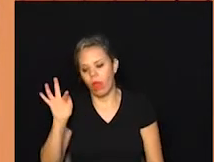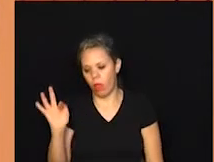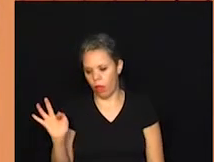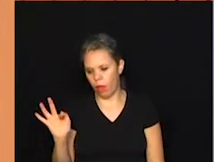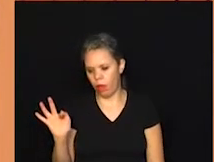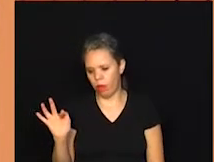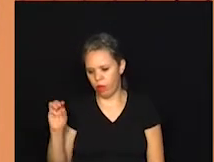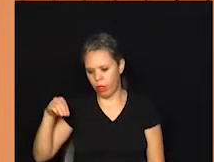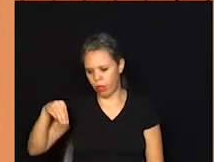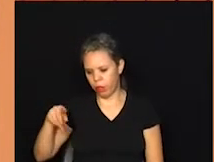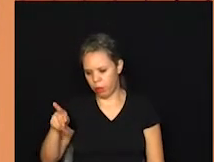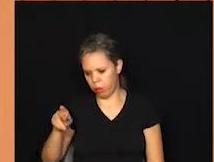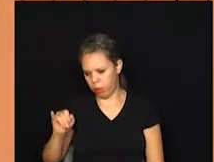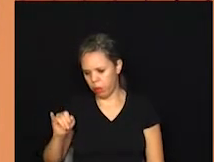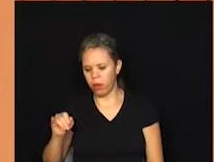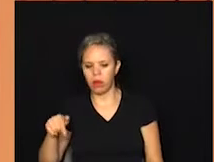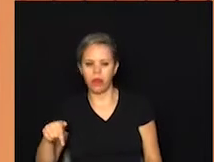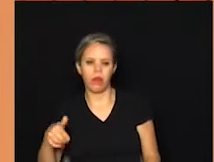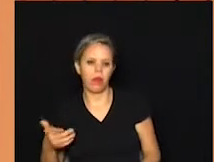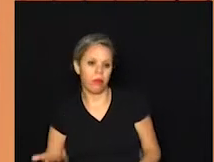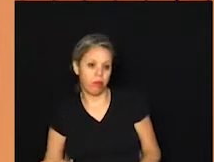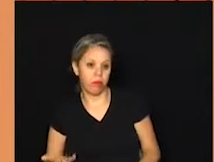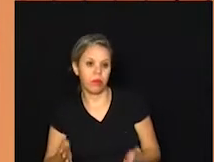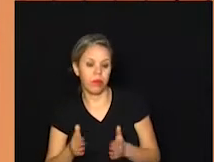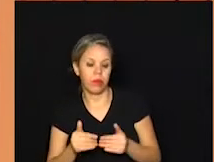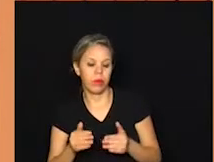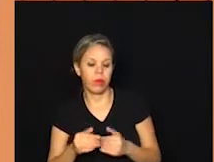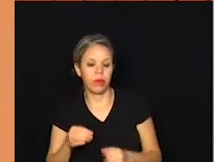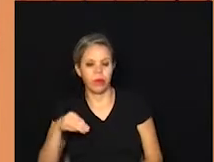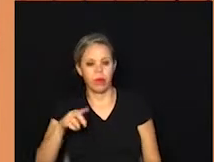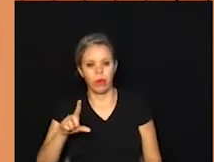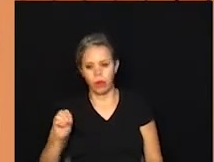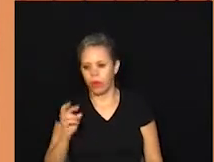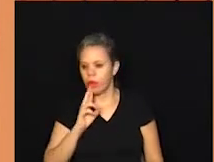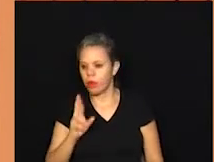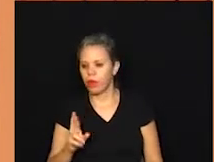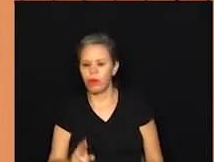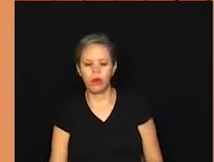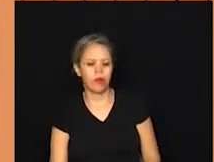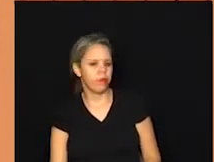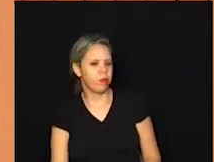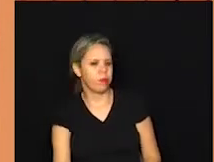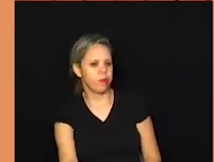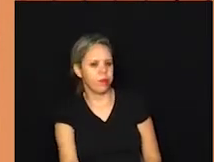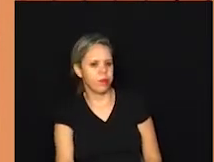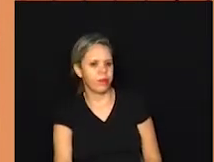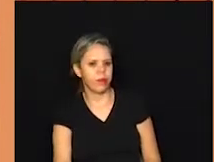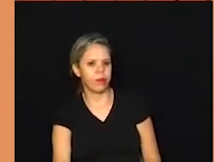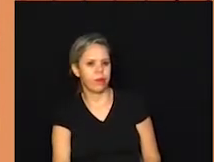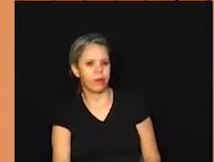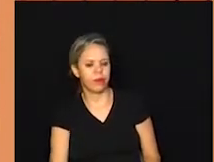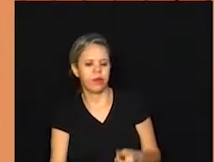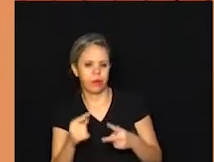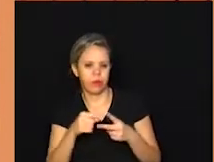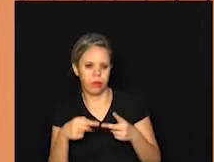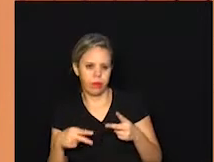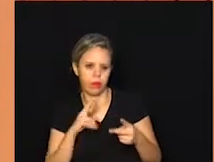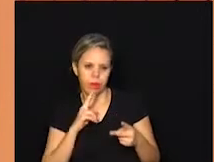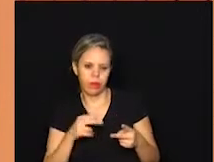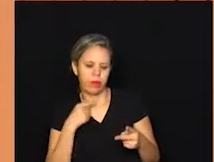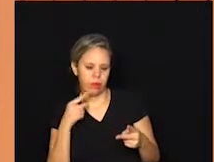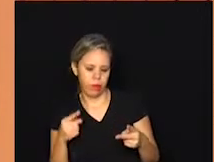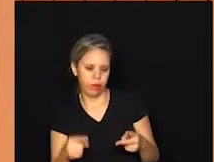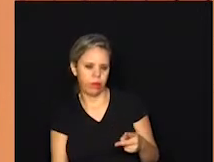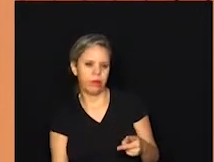FMPIC? Então, já peço que o Marcelo comente também esses 2 pontos.